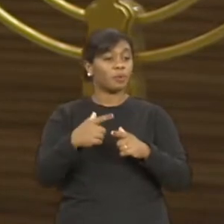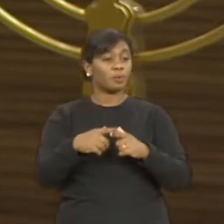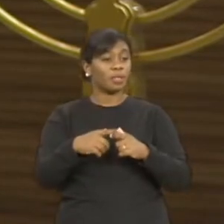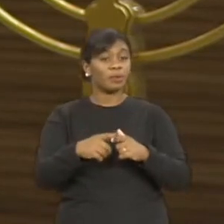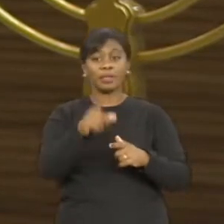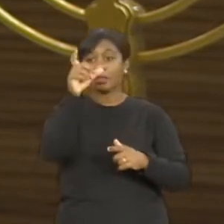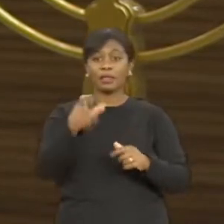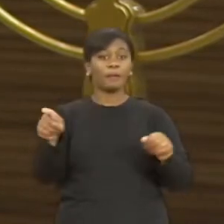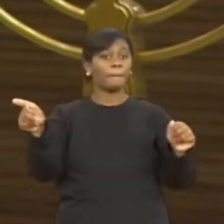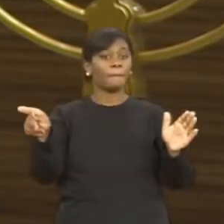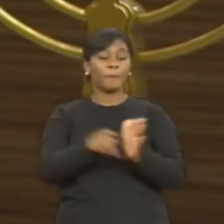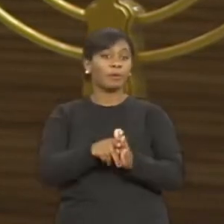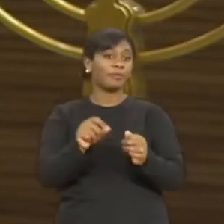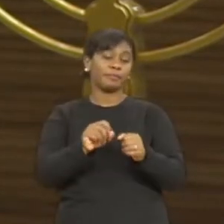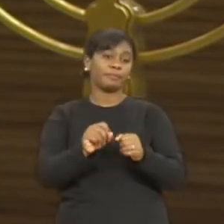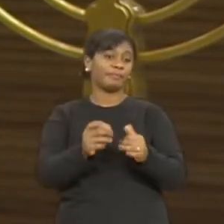arrumou.